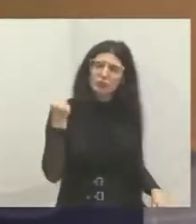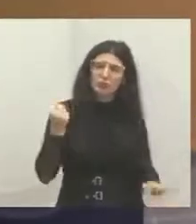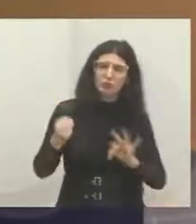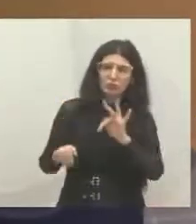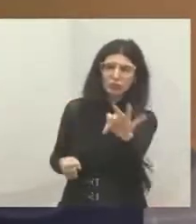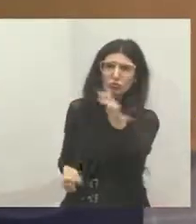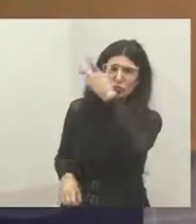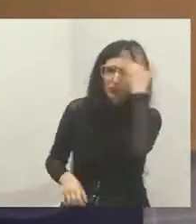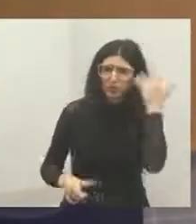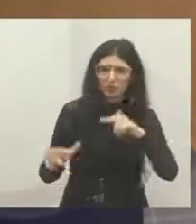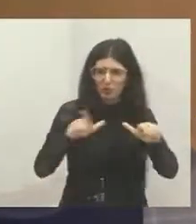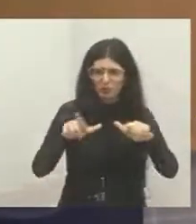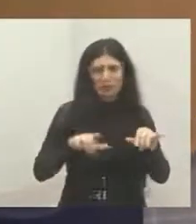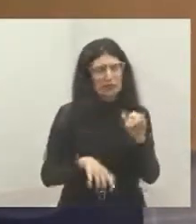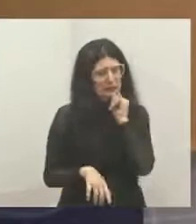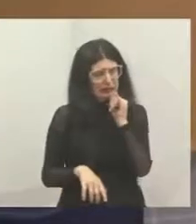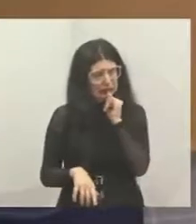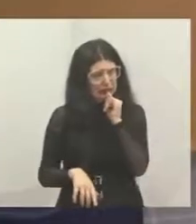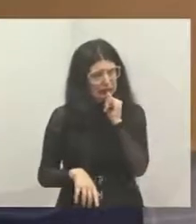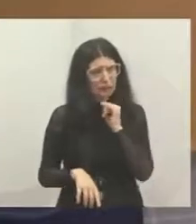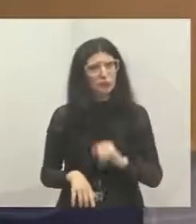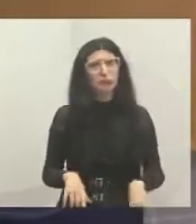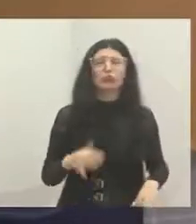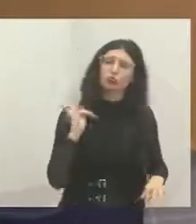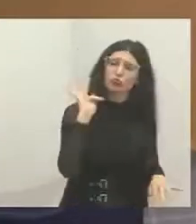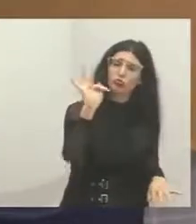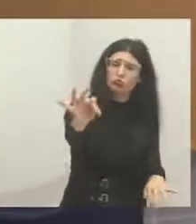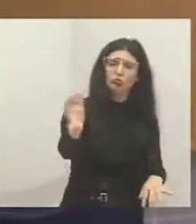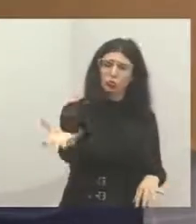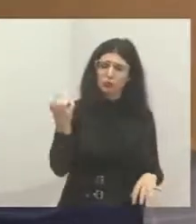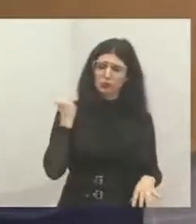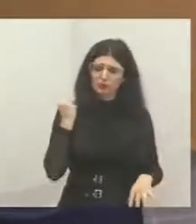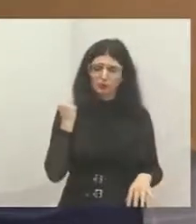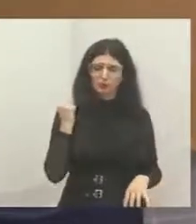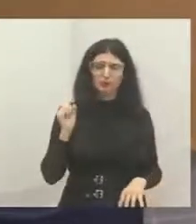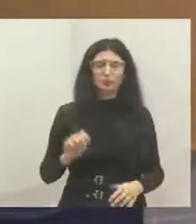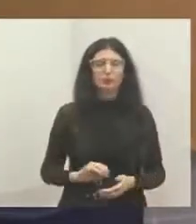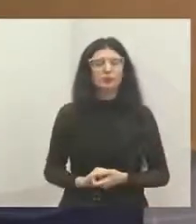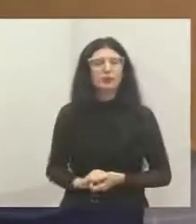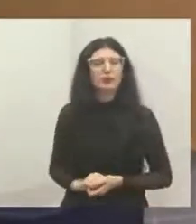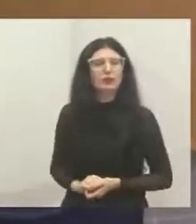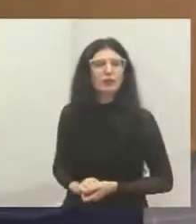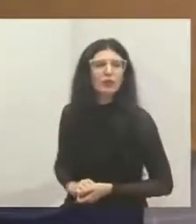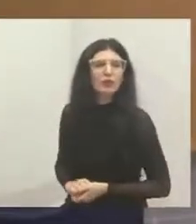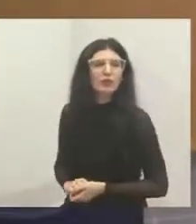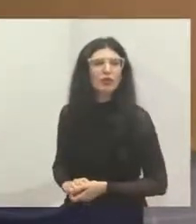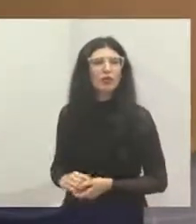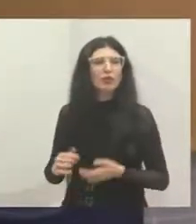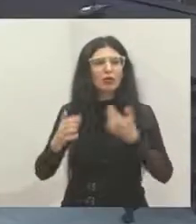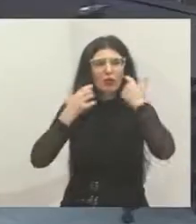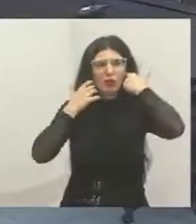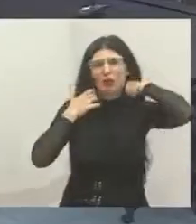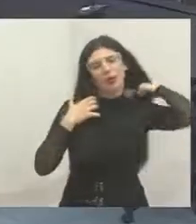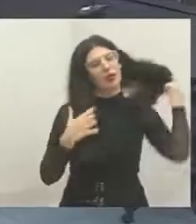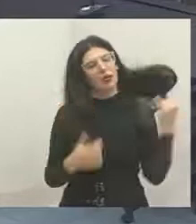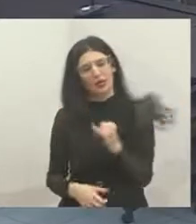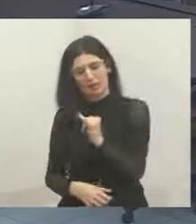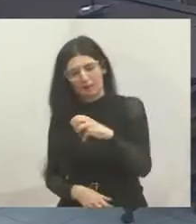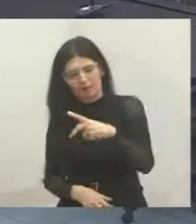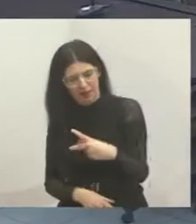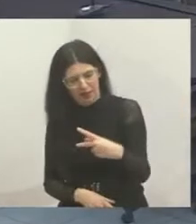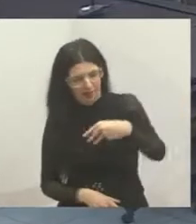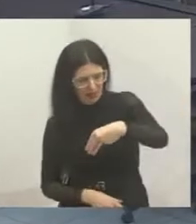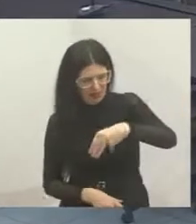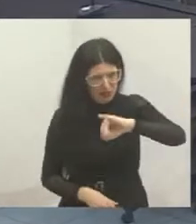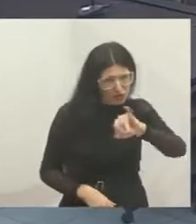pode ocorrer, possivelmente, em rendas variáveis, como o Lucimar comentou. Então, mas o IPMJ ele tem muito mais que isso de aplicação. Pois sim?